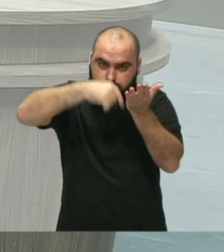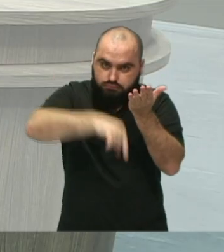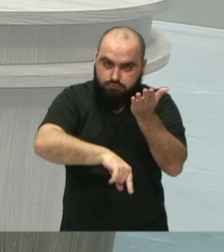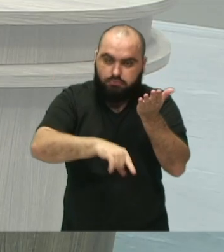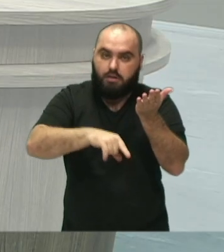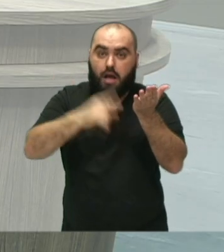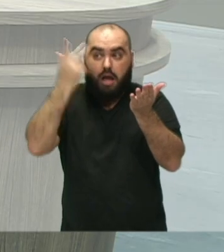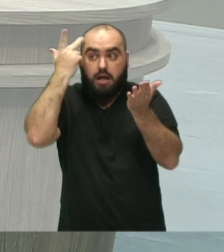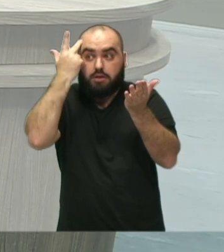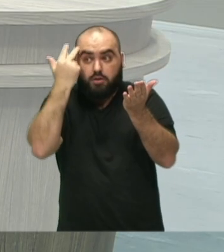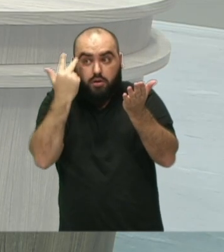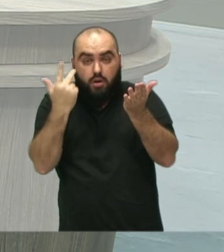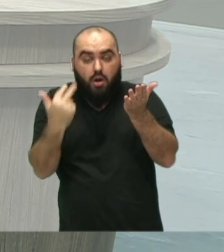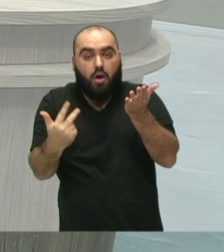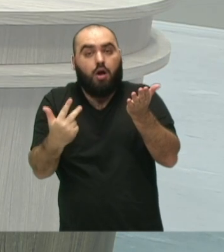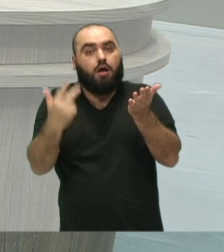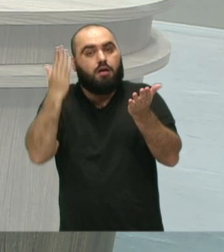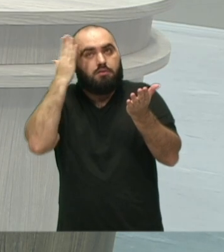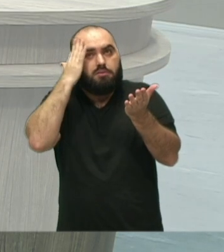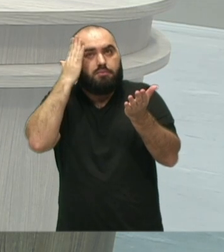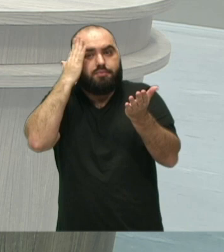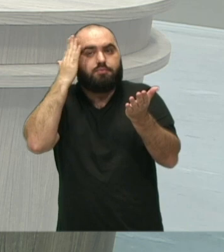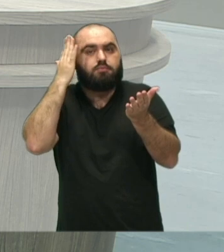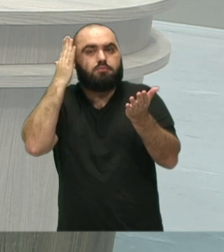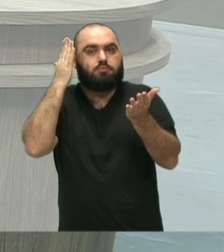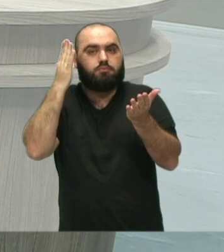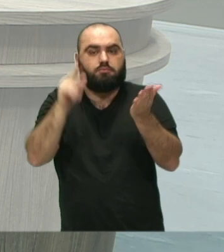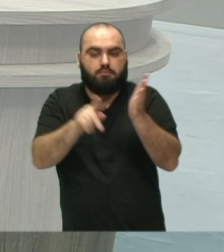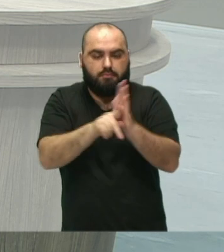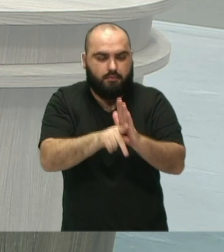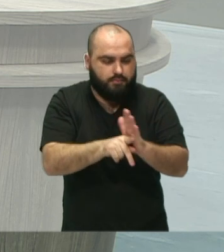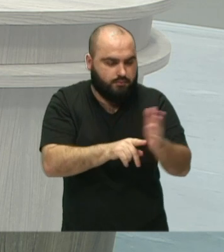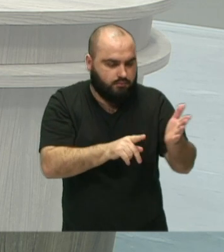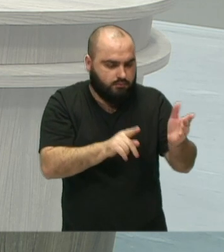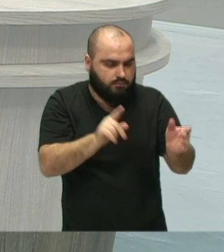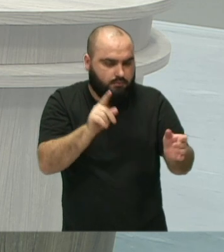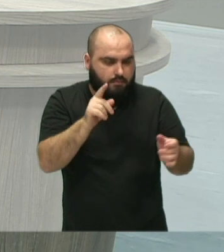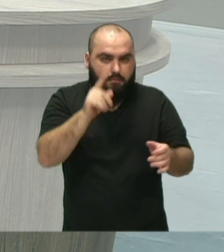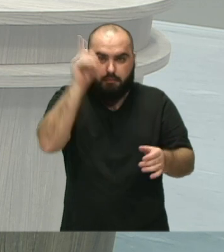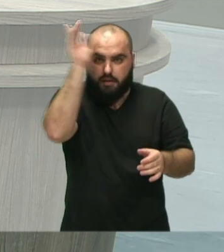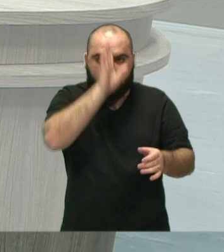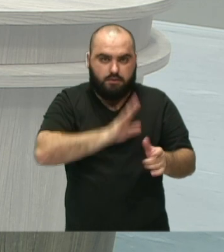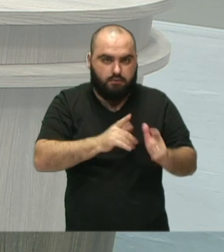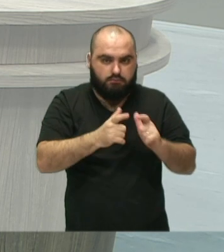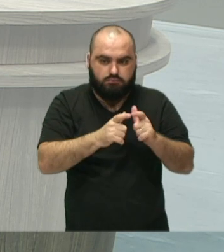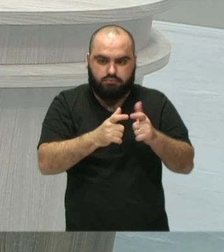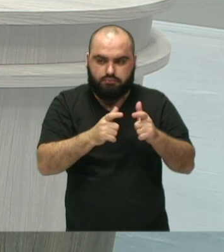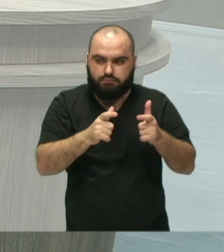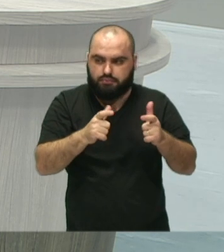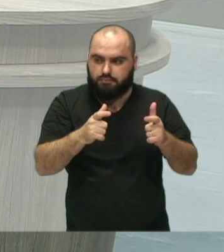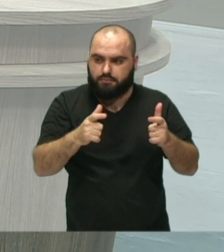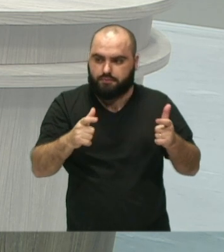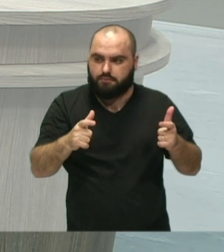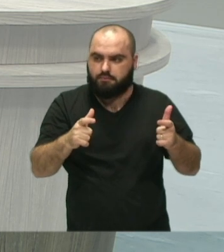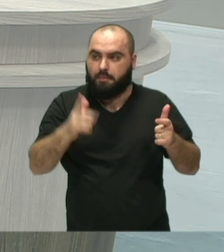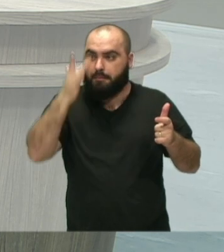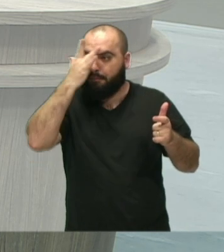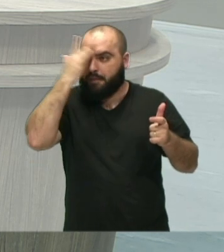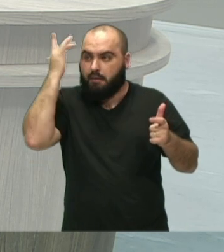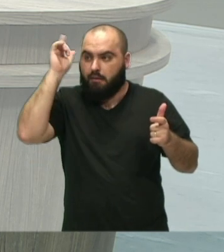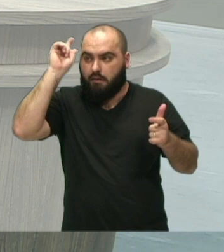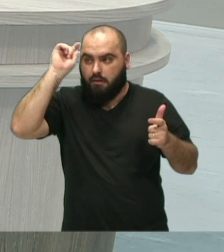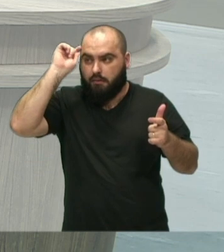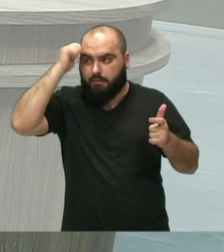a história da construção do Brasil também pelas etnias que vieram da África e